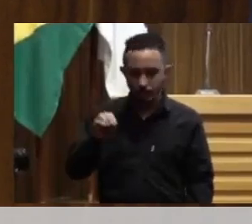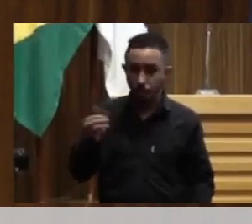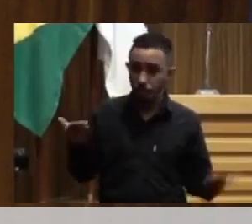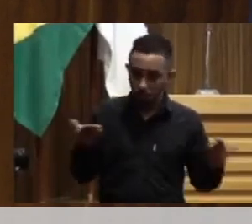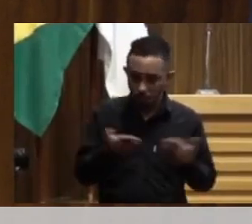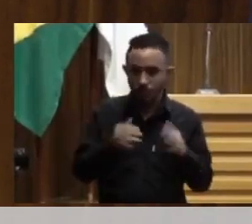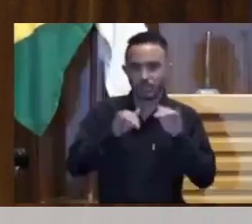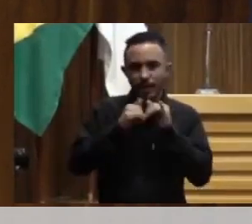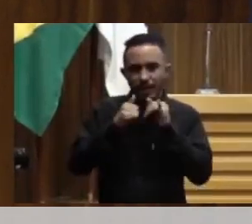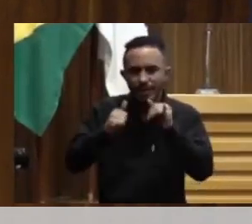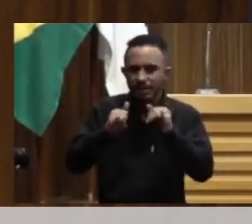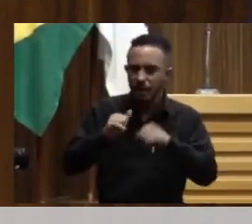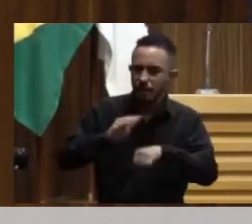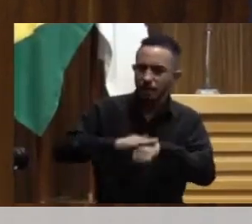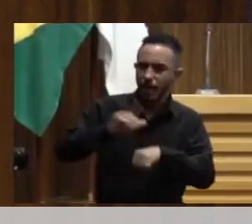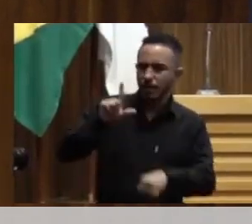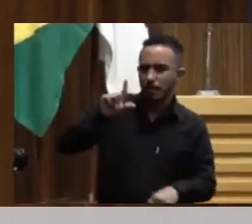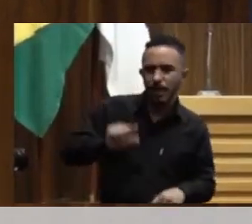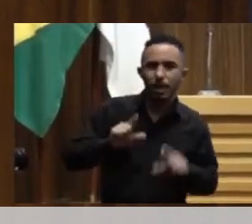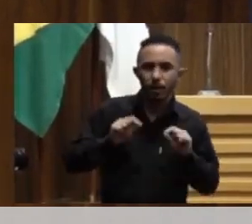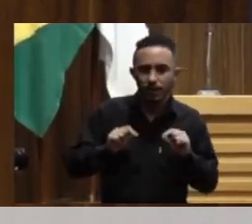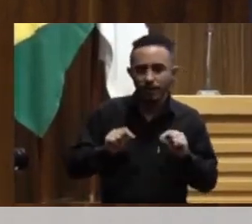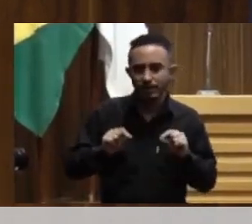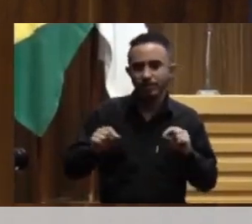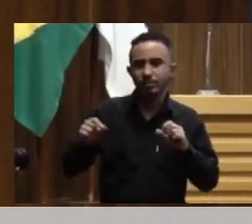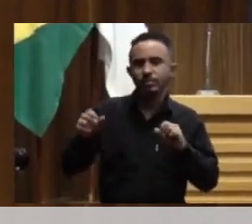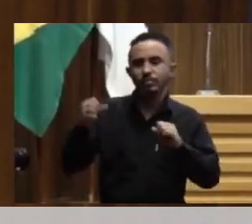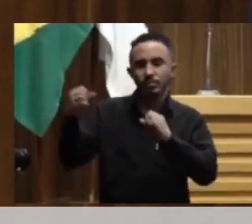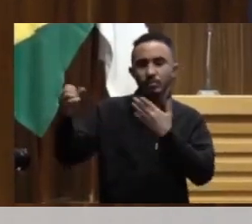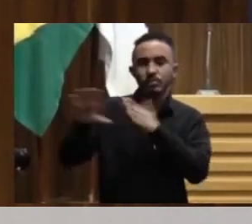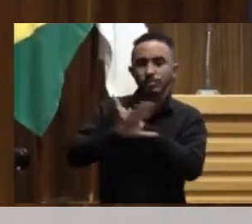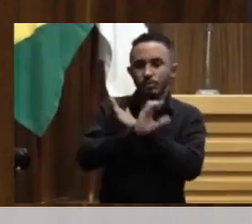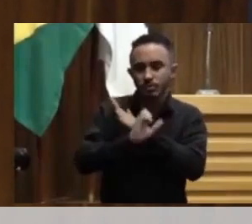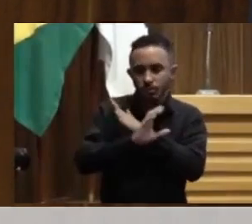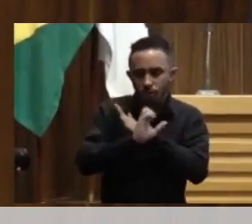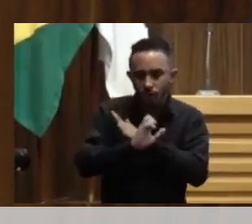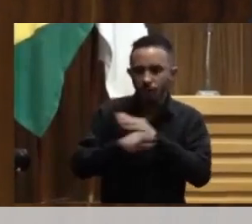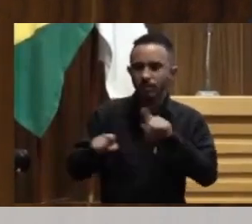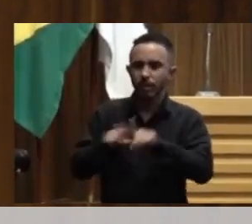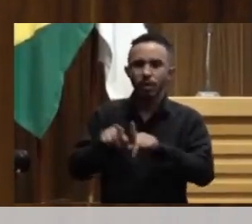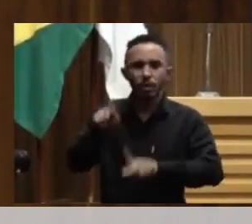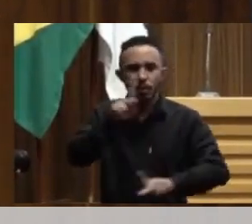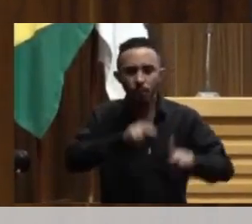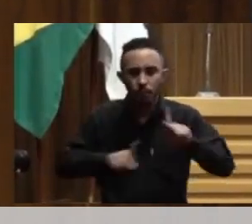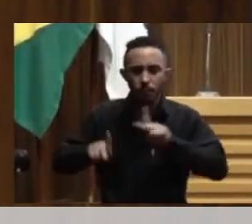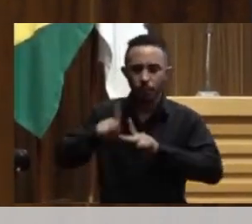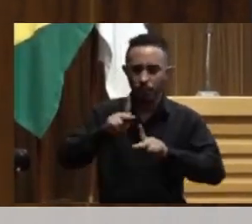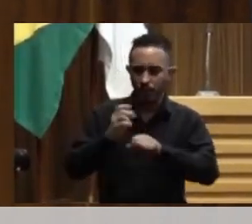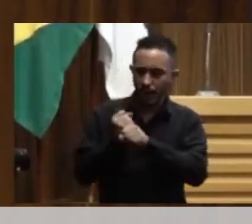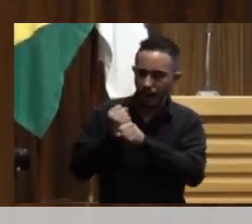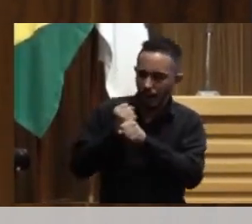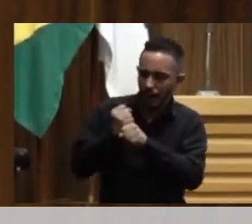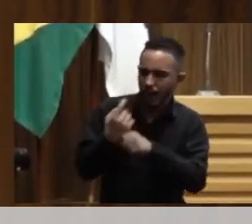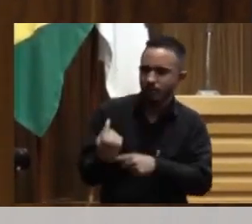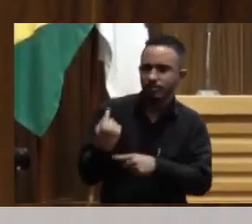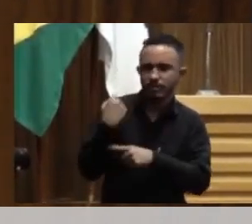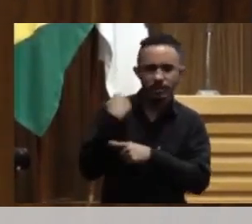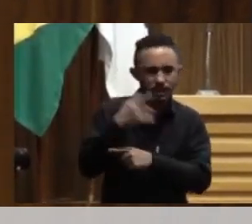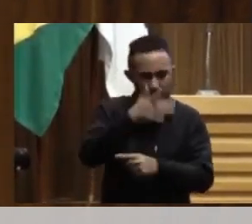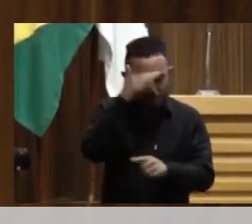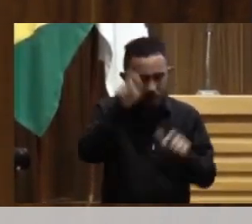eólica. E veja como a tecnologia avança. Se algumas décadas atrás, ninguém